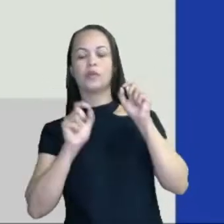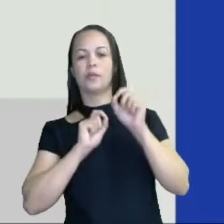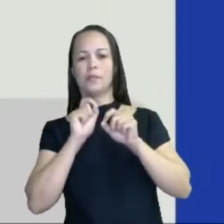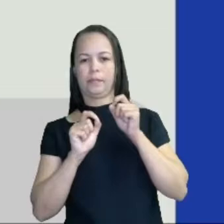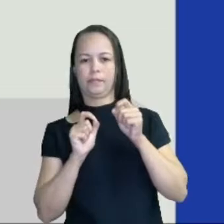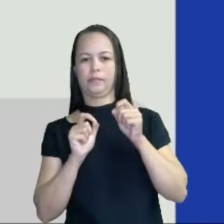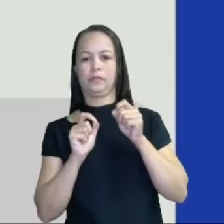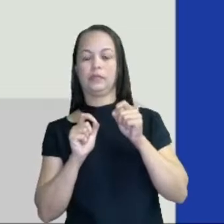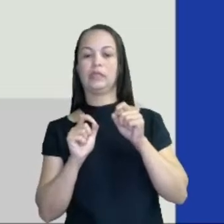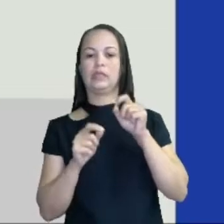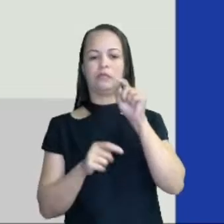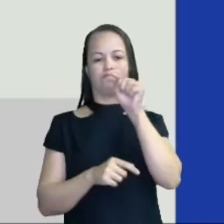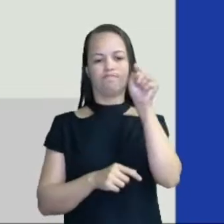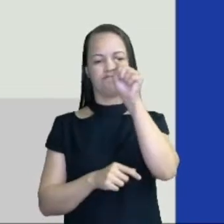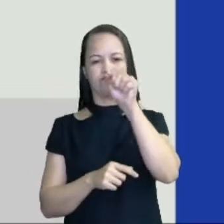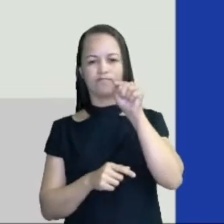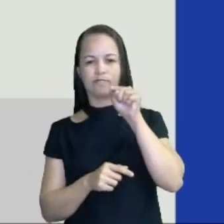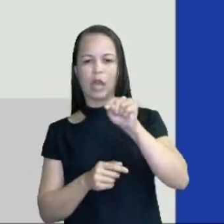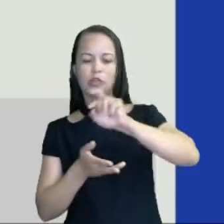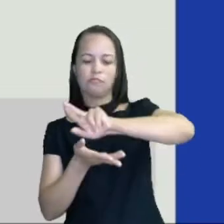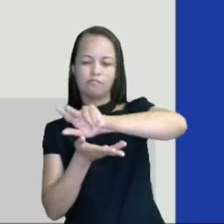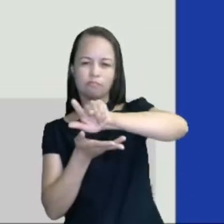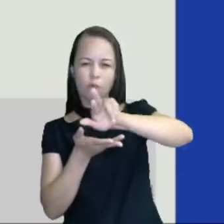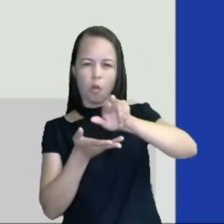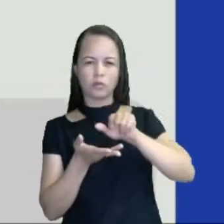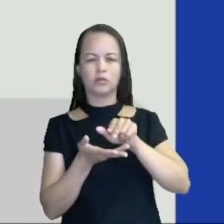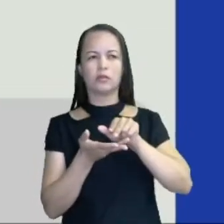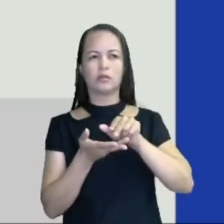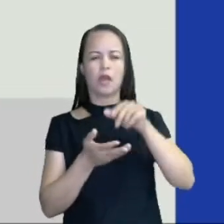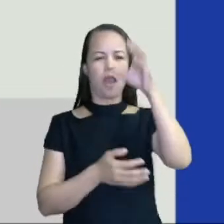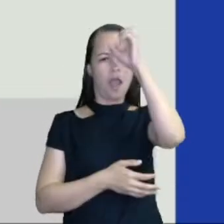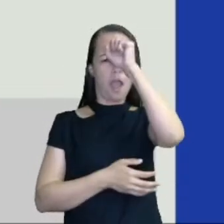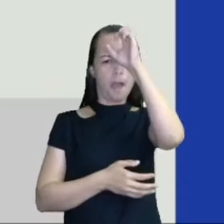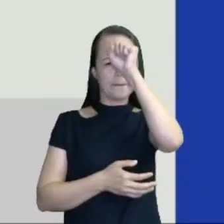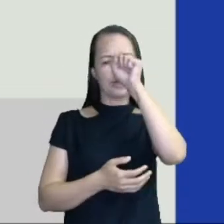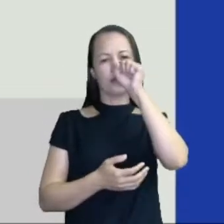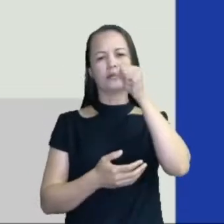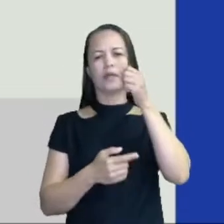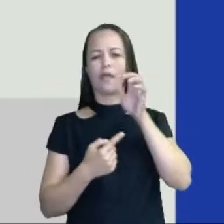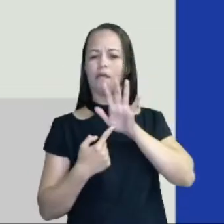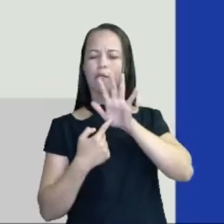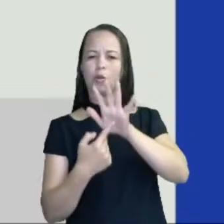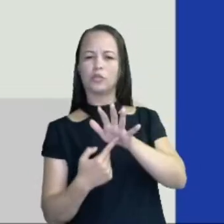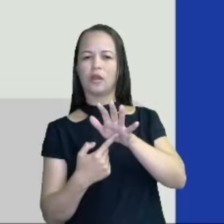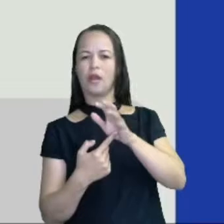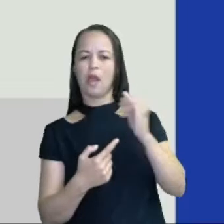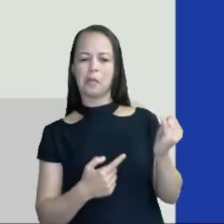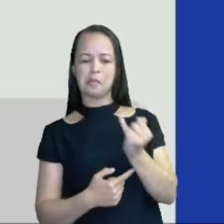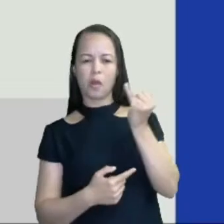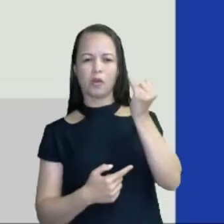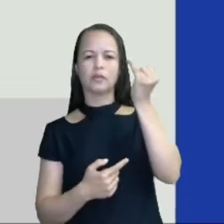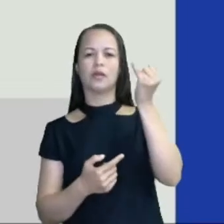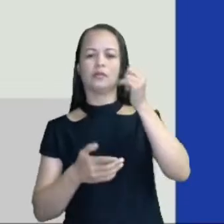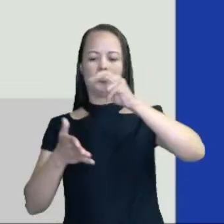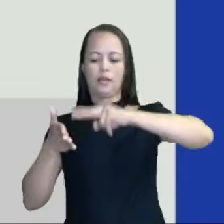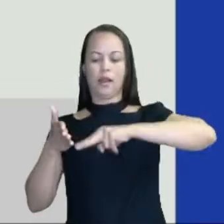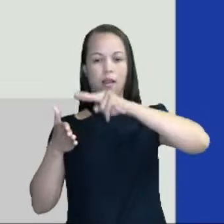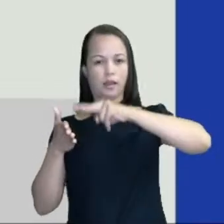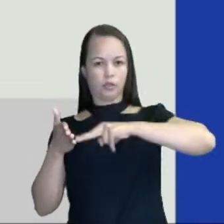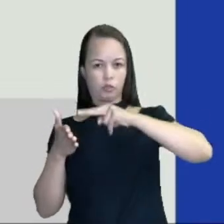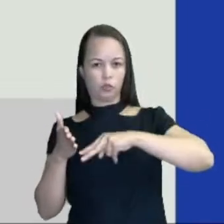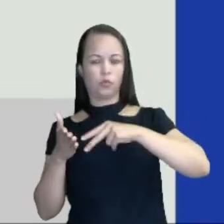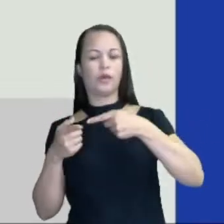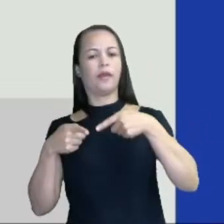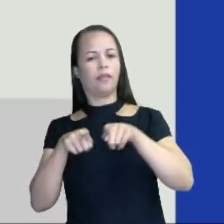de pontuação. Vamos aprender a identificar a função na leitura e